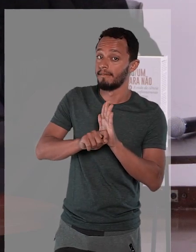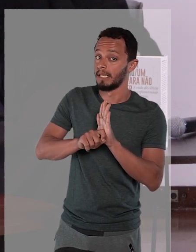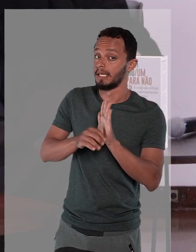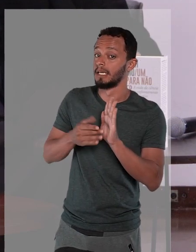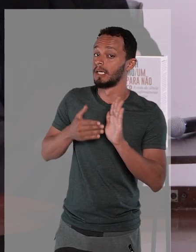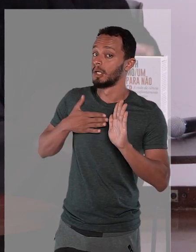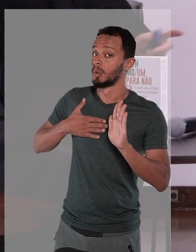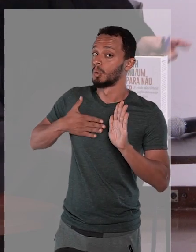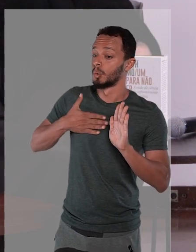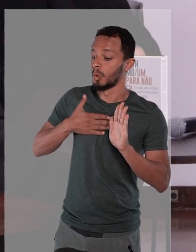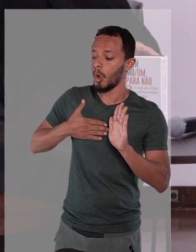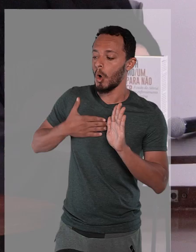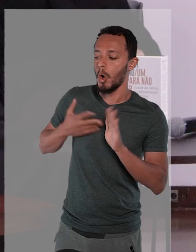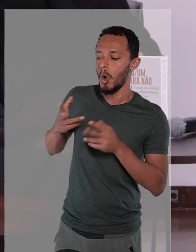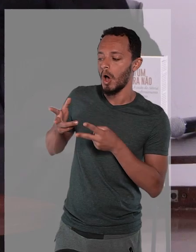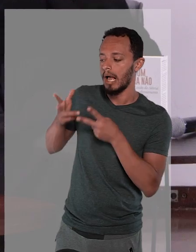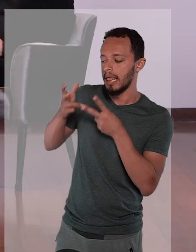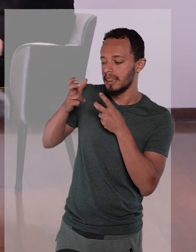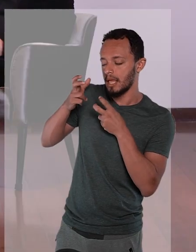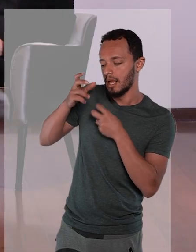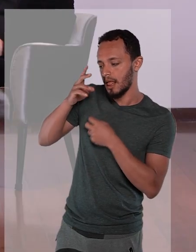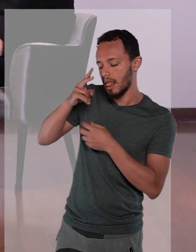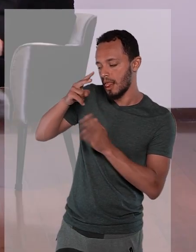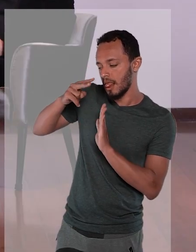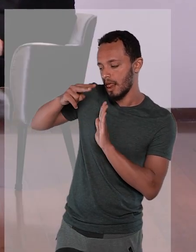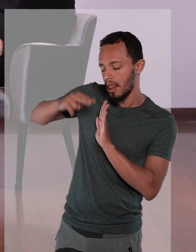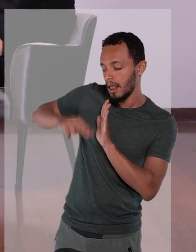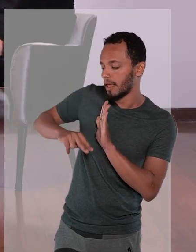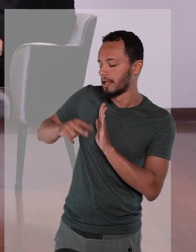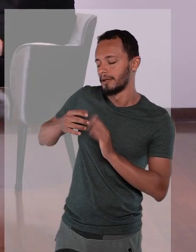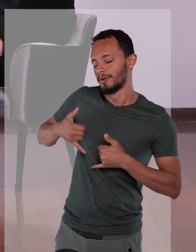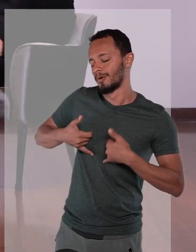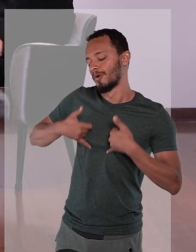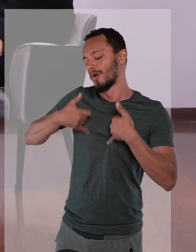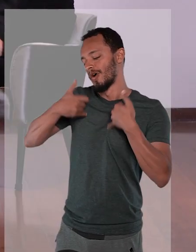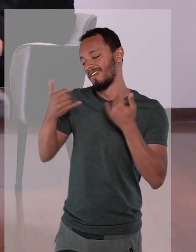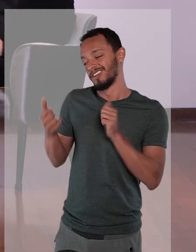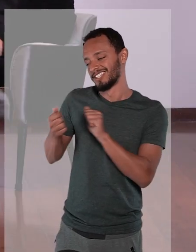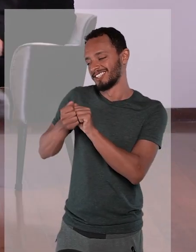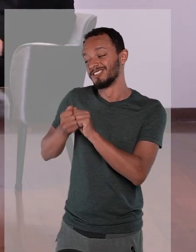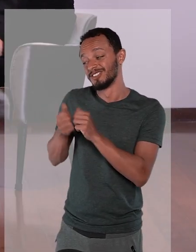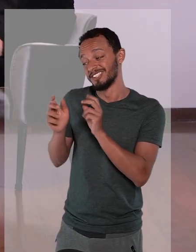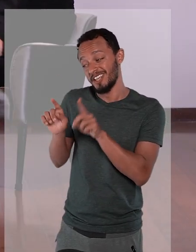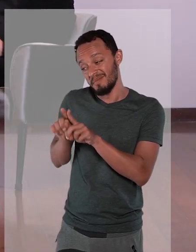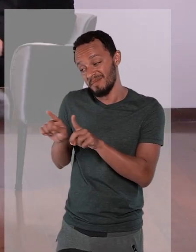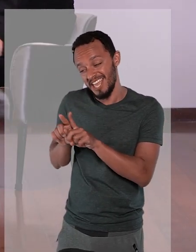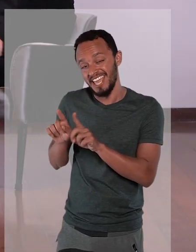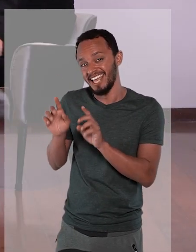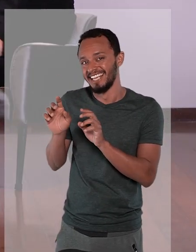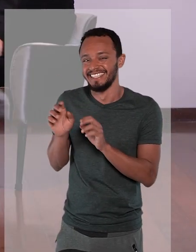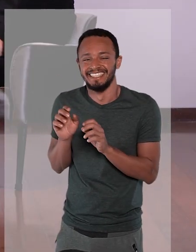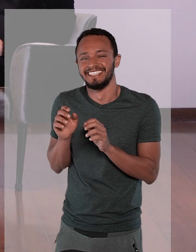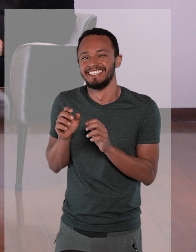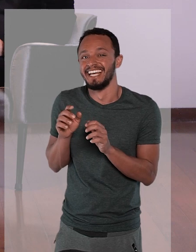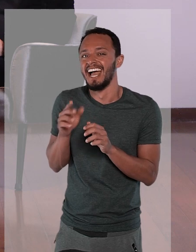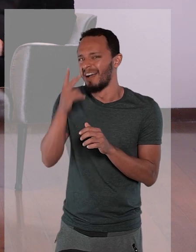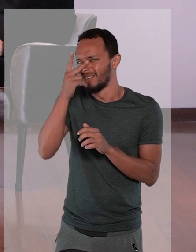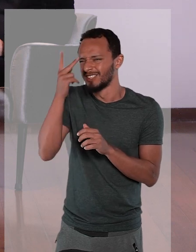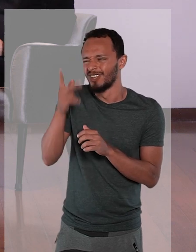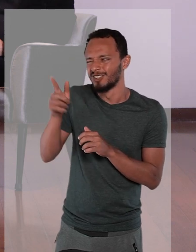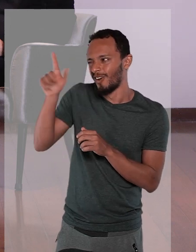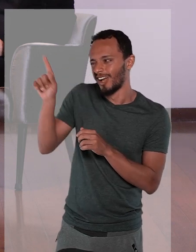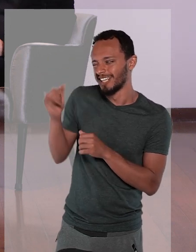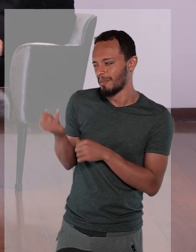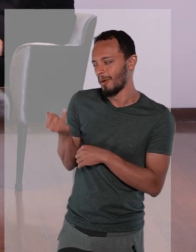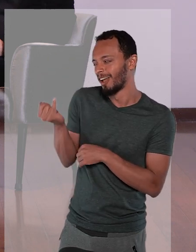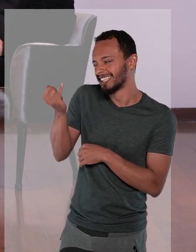ter prazer. Se ele me der a honra, vou prefaciar o livro dele, né? Quem sabe, né? Mas ele deve ter gente mais importante do que eu,